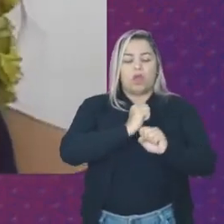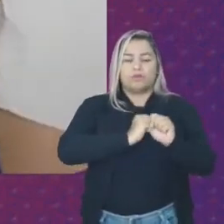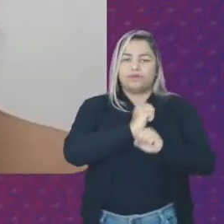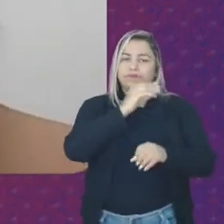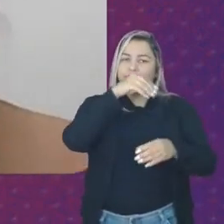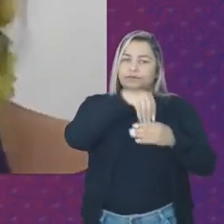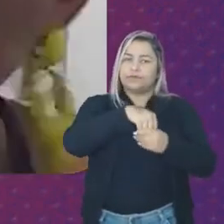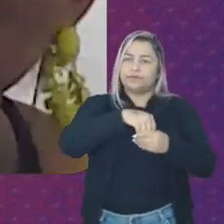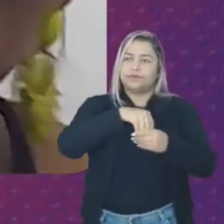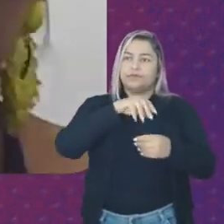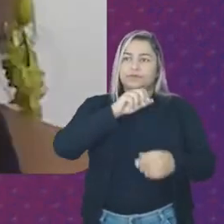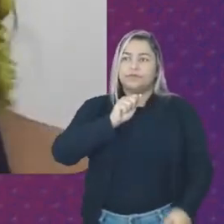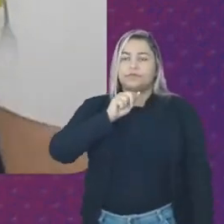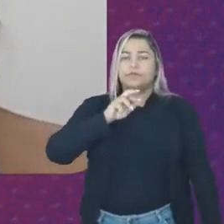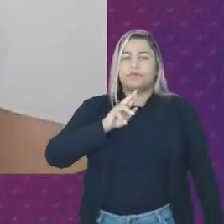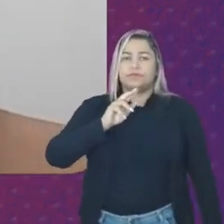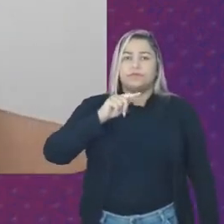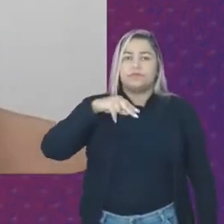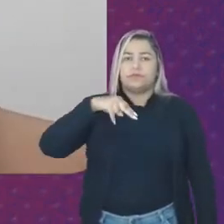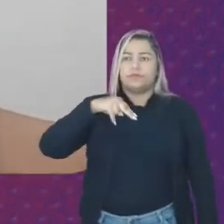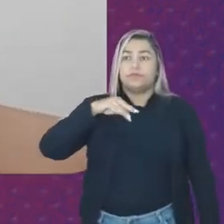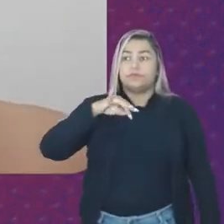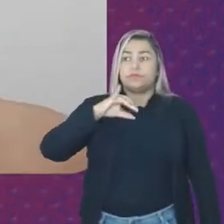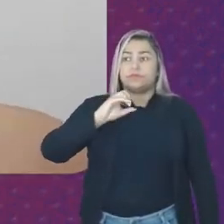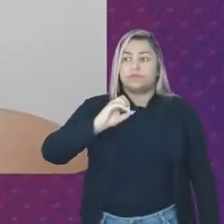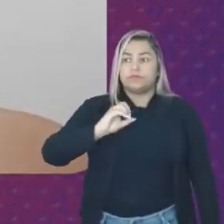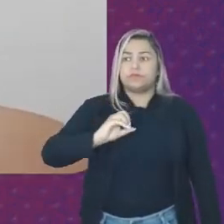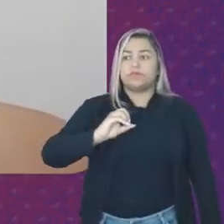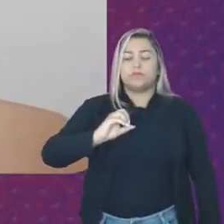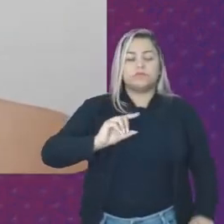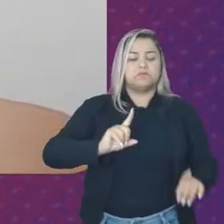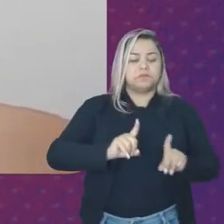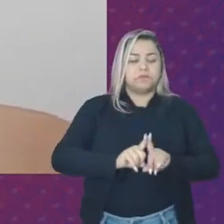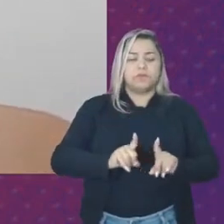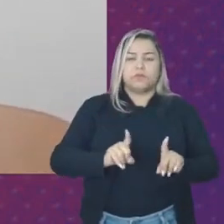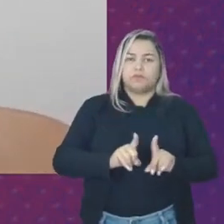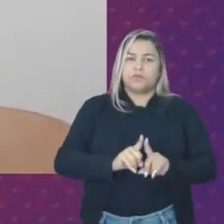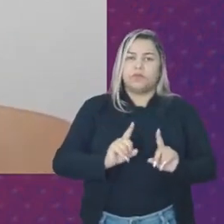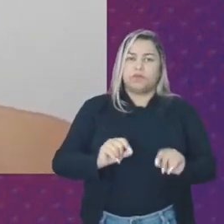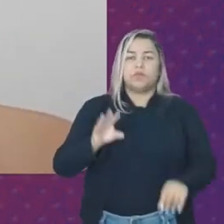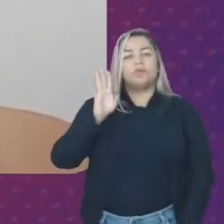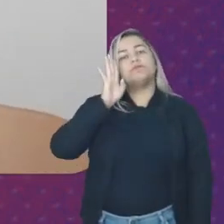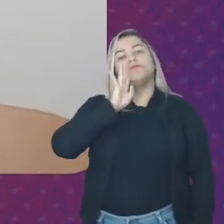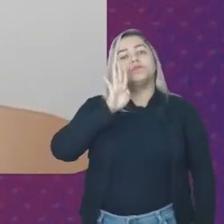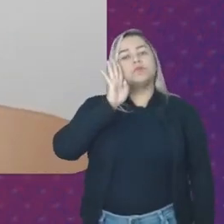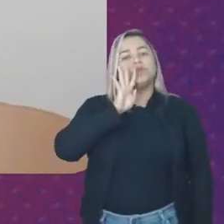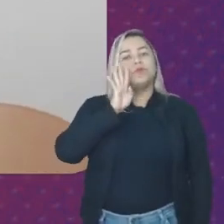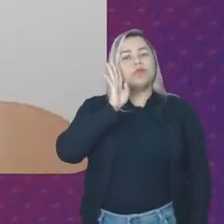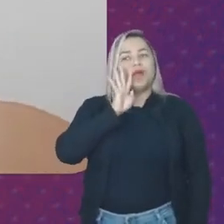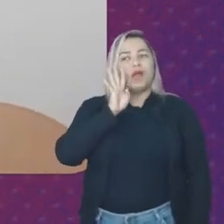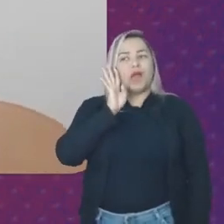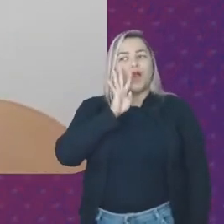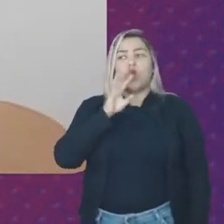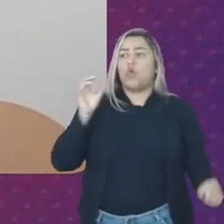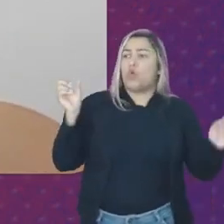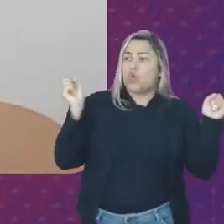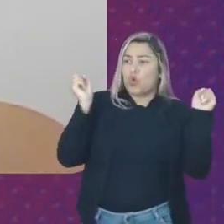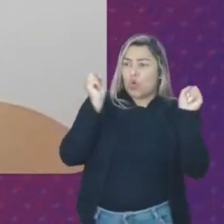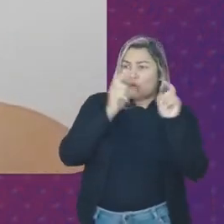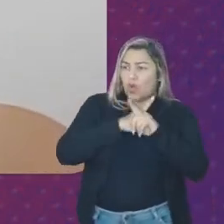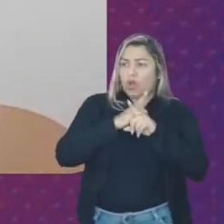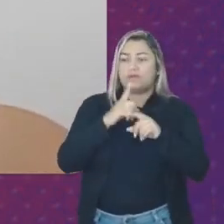desse arquétipo do mago. Então, é muito legal, né, dificilmente é utilizado